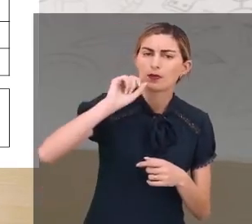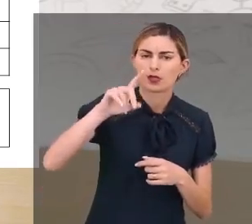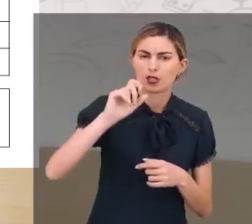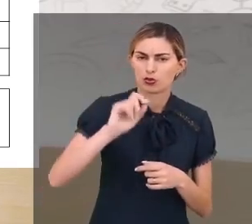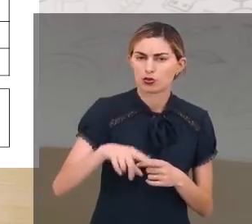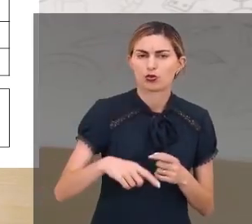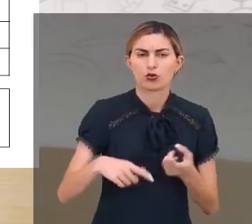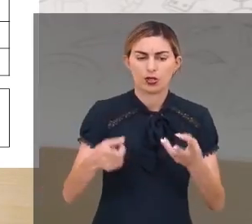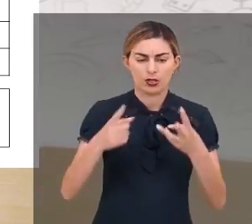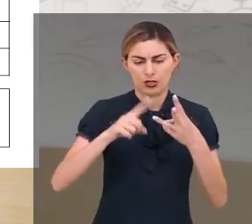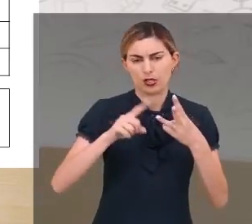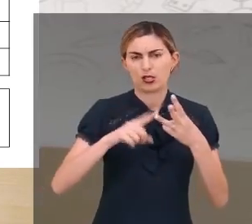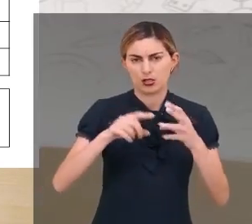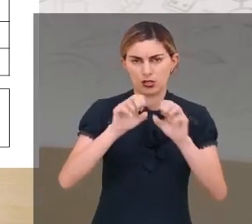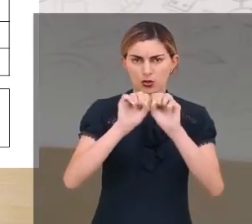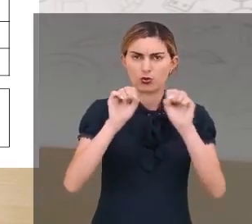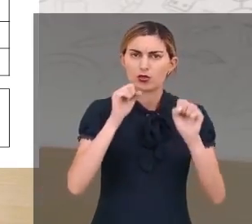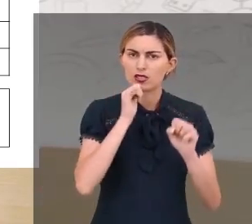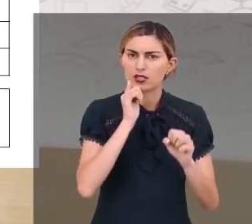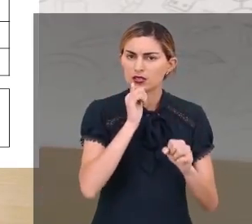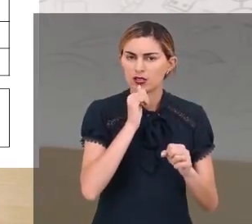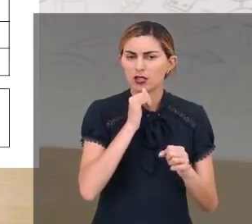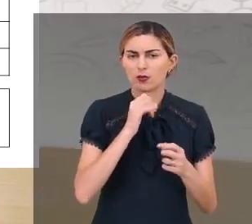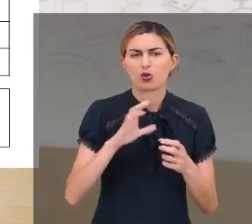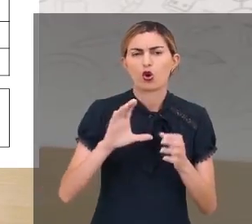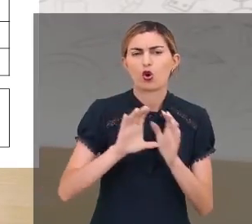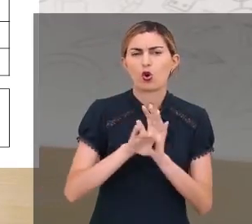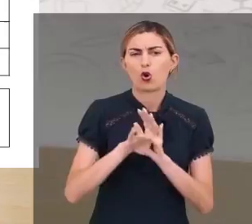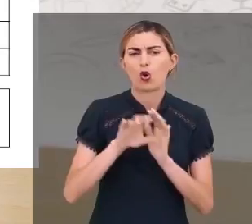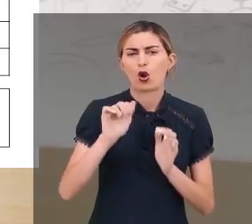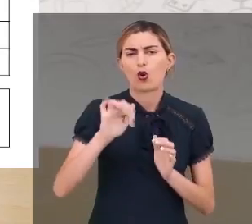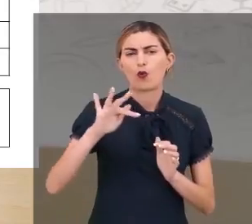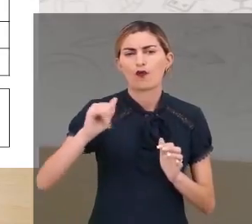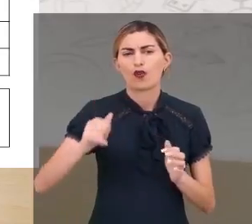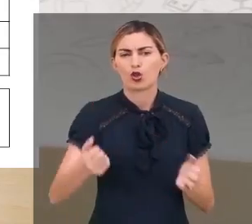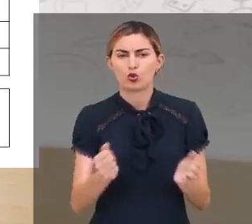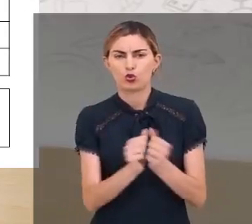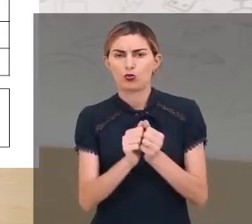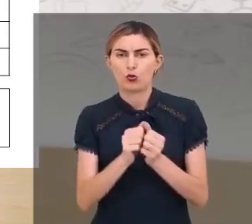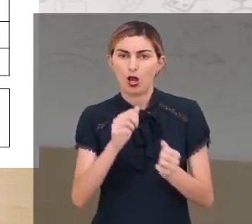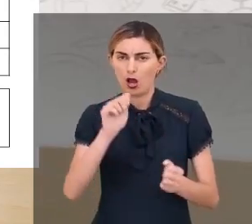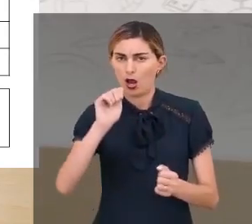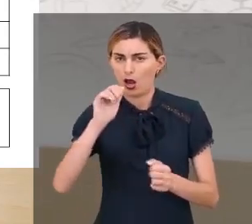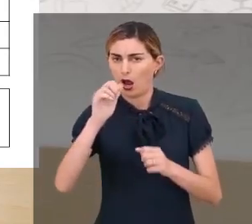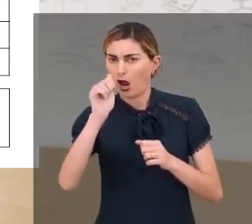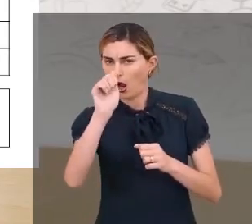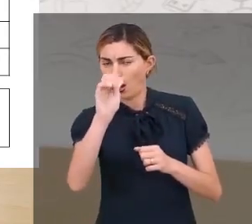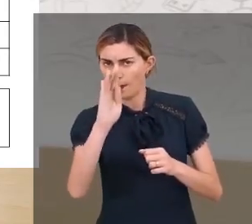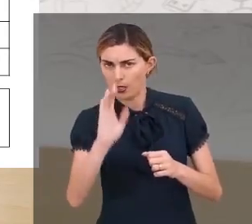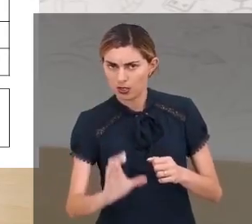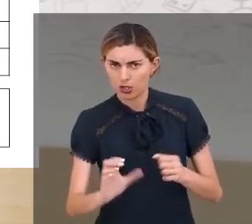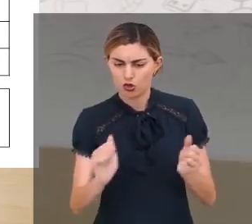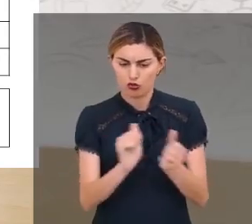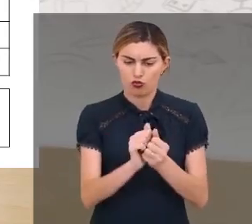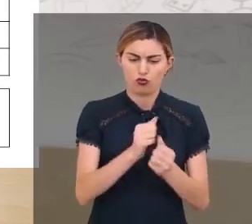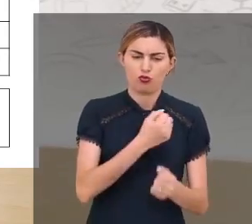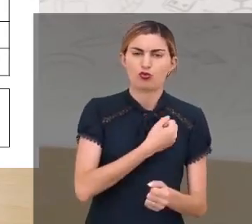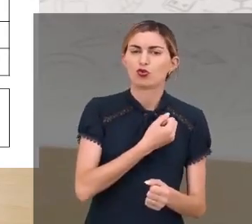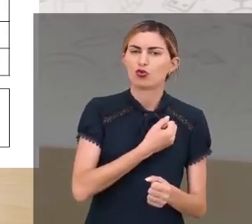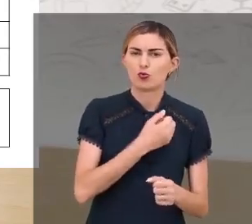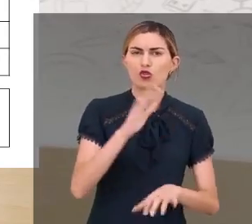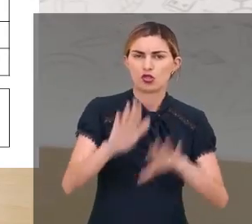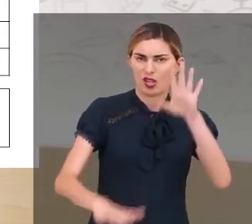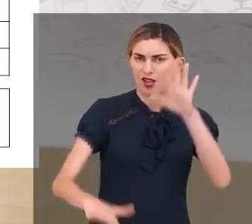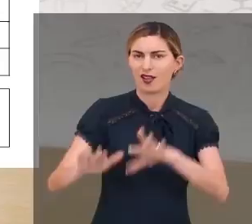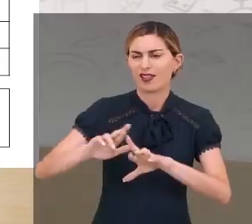codificação numérico. Terceiro exemplo, codificação alfanumérico. Opa! Esse aí já nos dá margem e